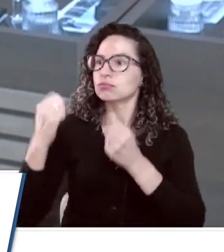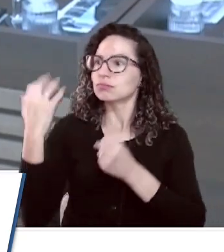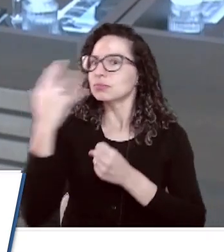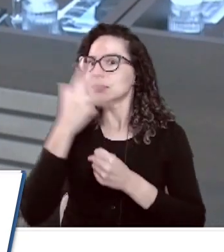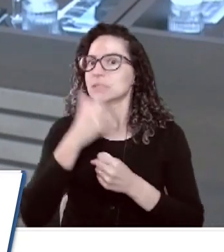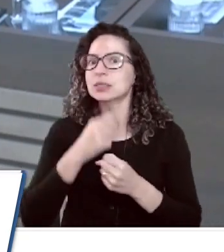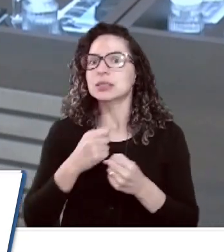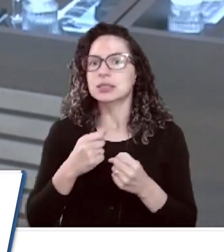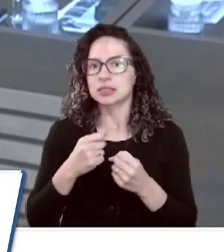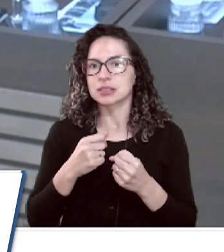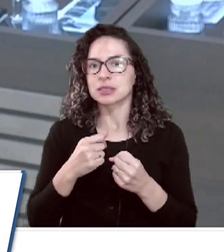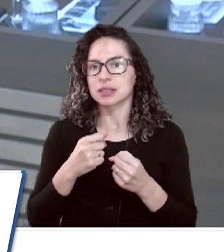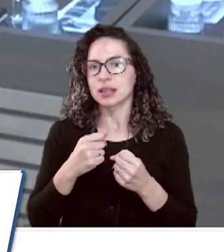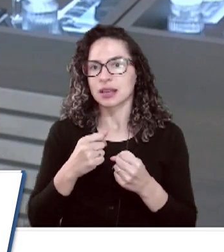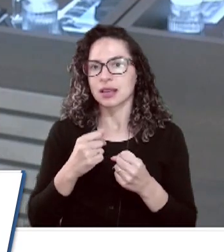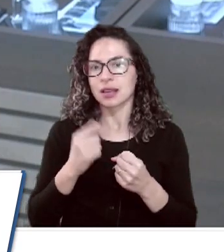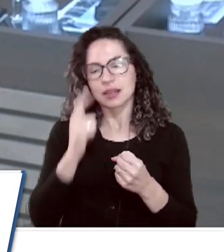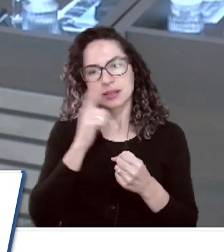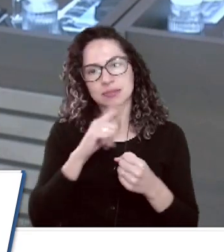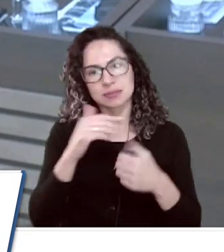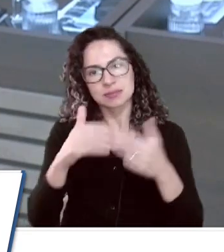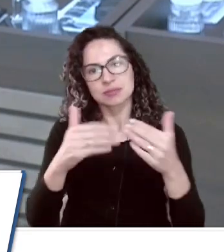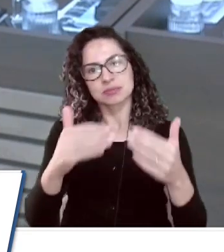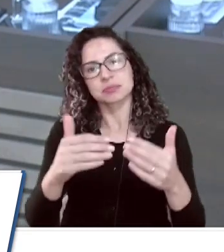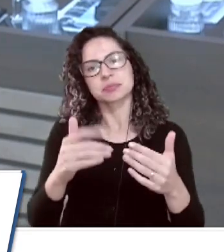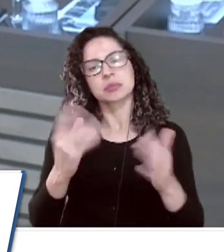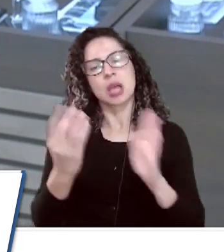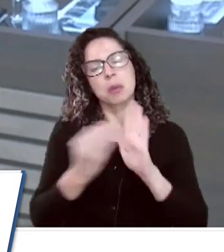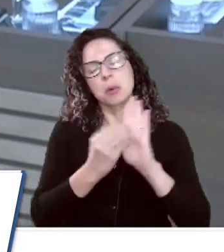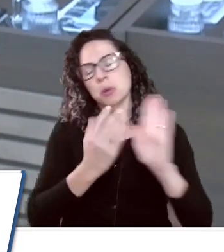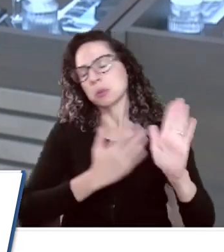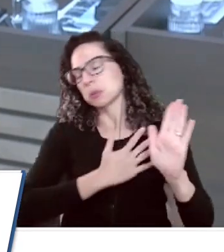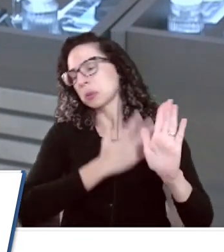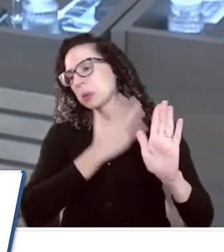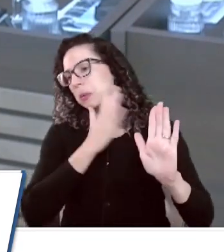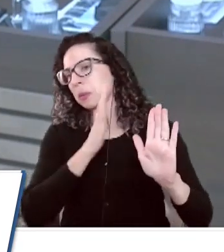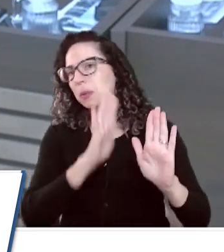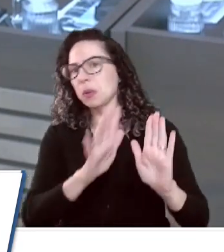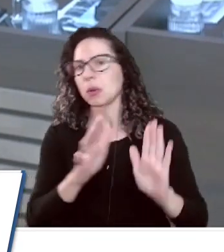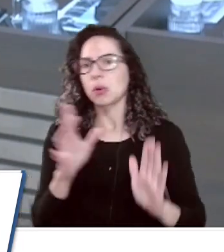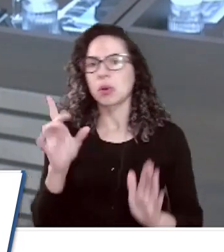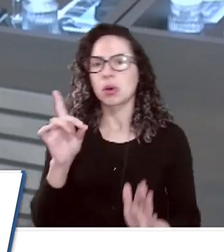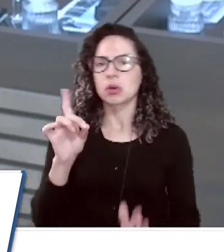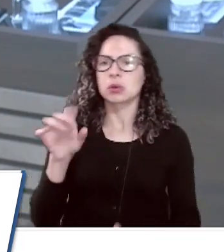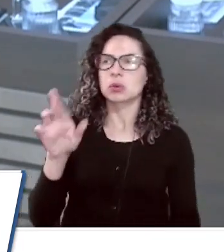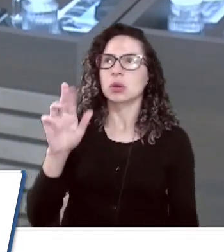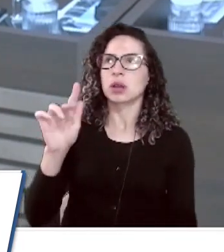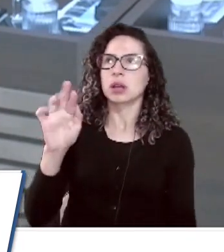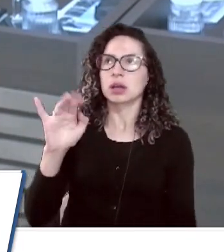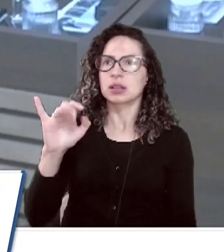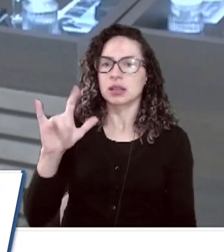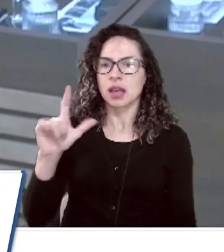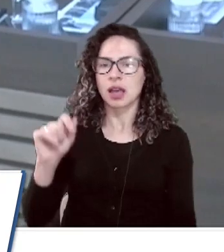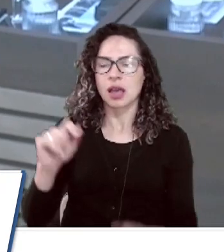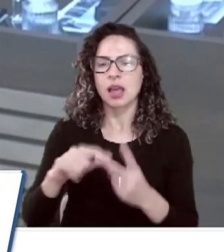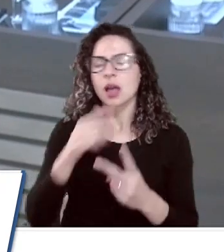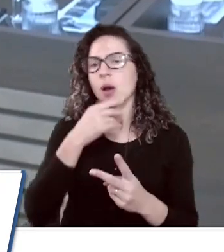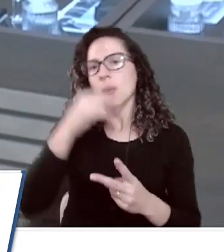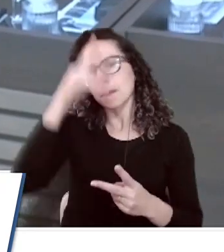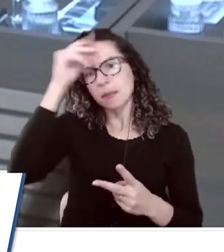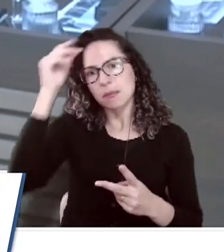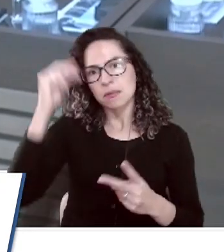esse desfecho, né, tanto nas moções de repúdio, doutora Graciela, prefeito, a Casa de Leis que está